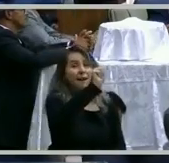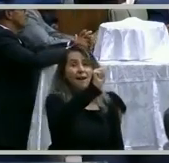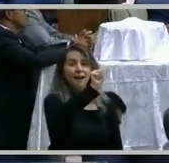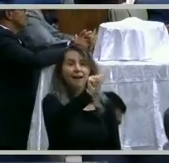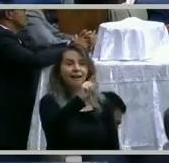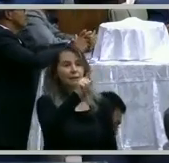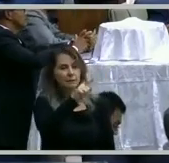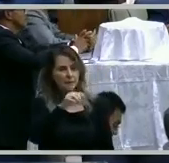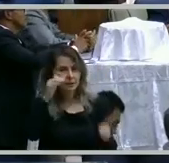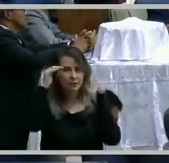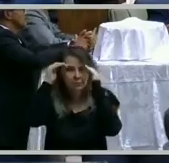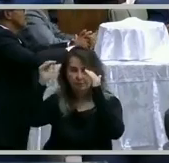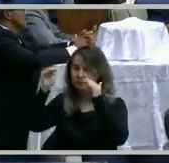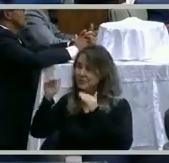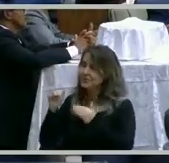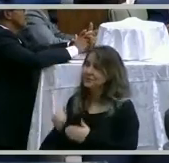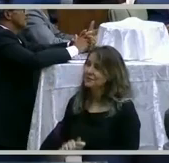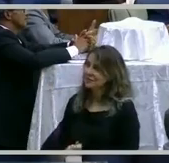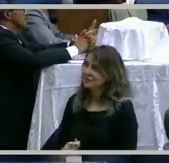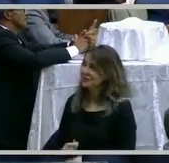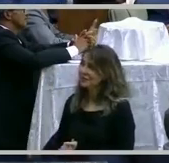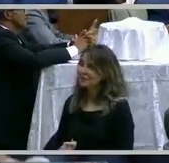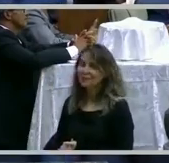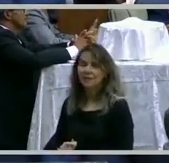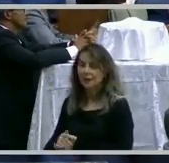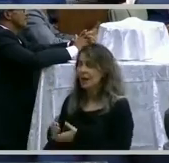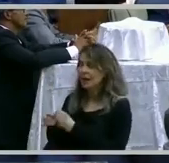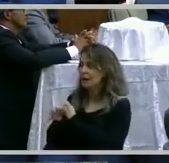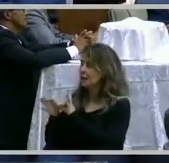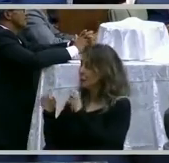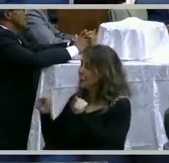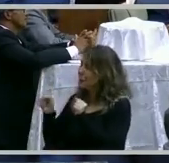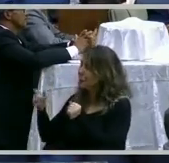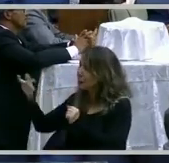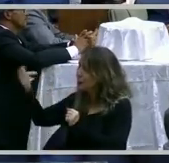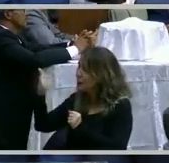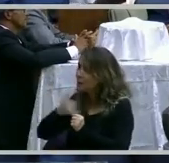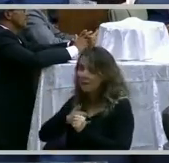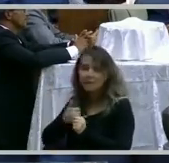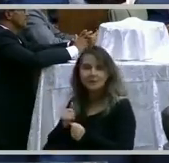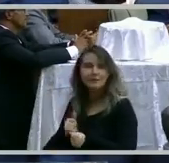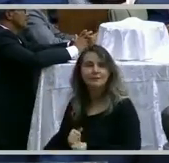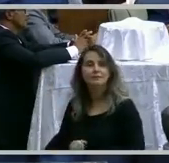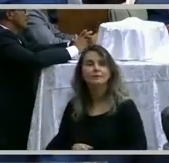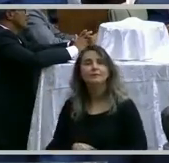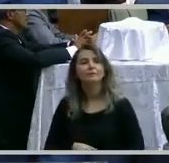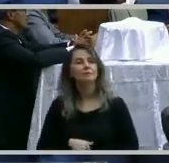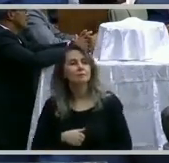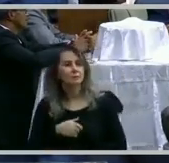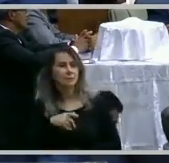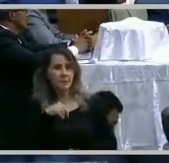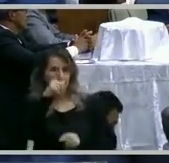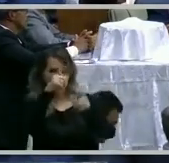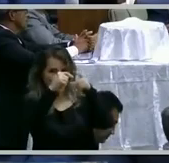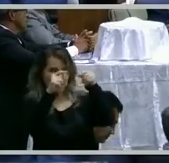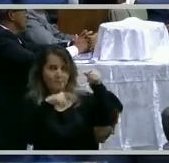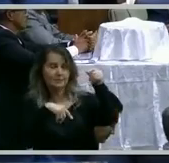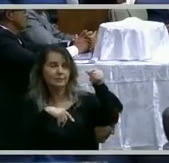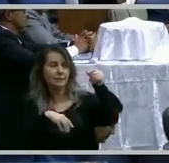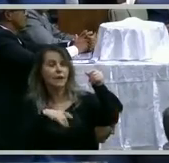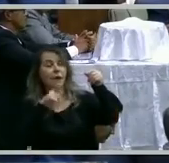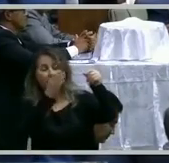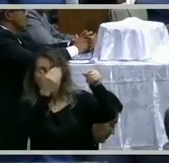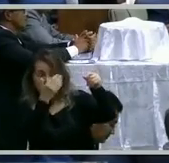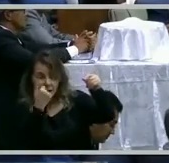Aleluia. Quero uma conversinha com você. Fica à vontade, meu dono. Aí ele pega uma estrela maior. Diz, vem aqui. Ela chega do mesmo jeito.